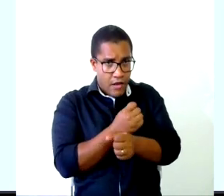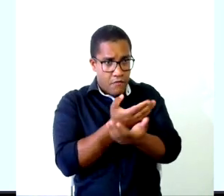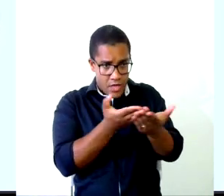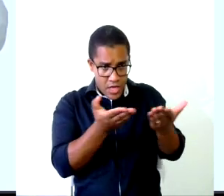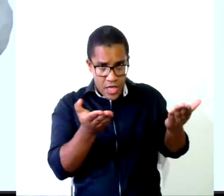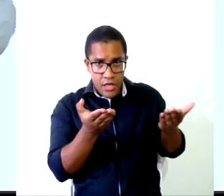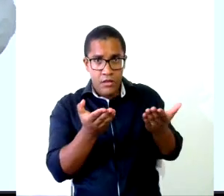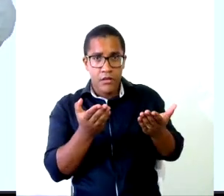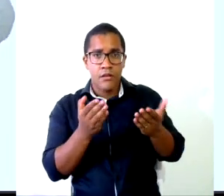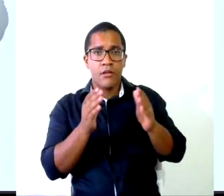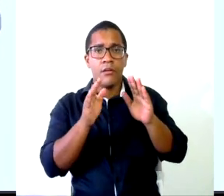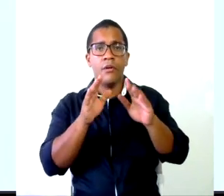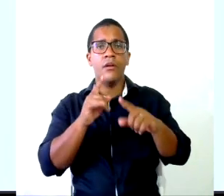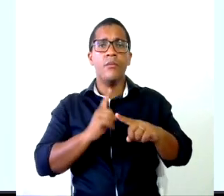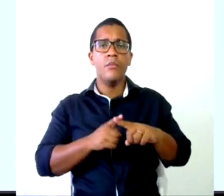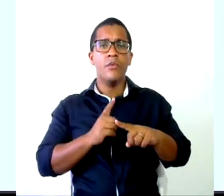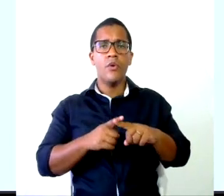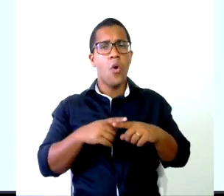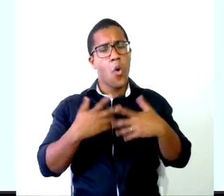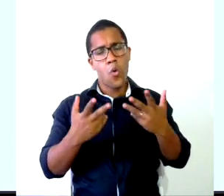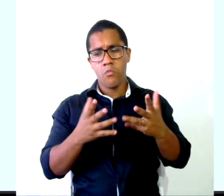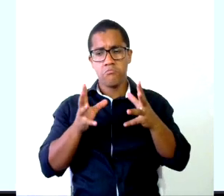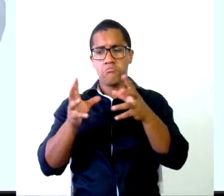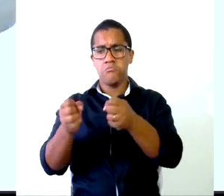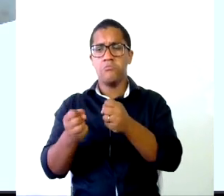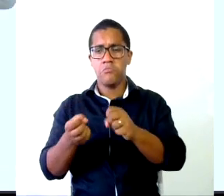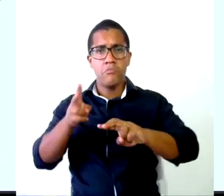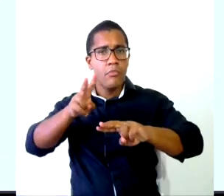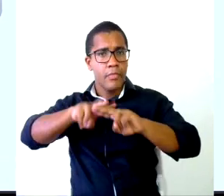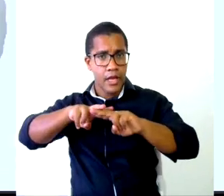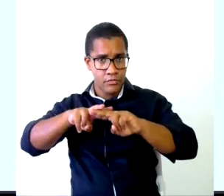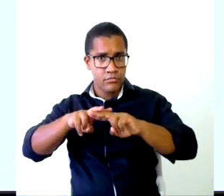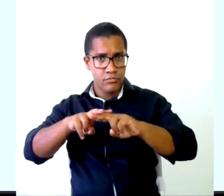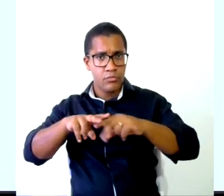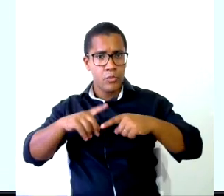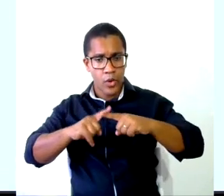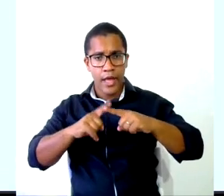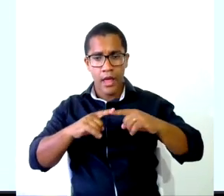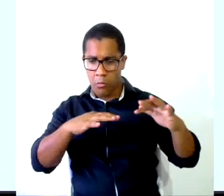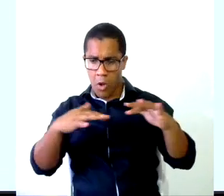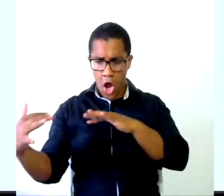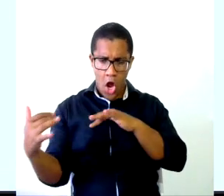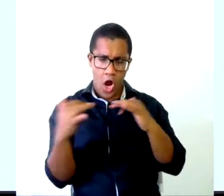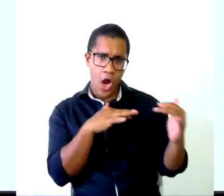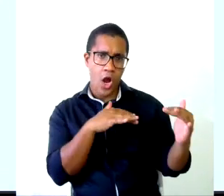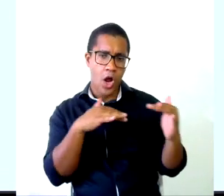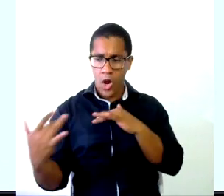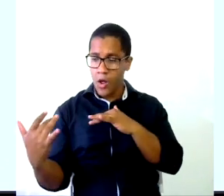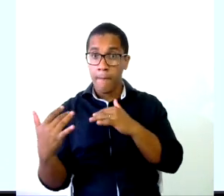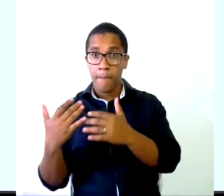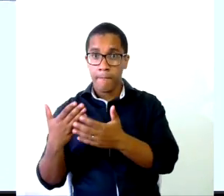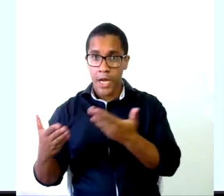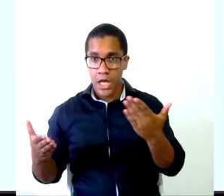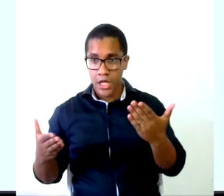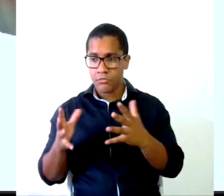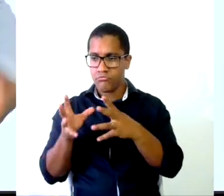escravo por aprisionamento de guerra ou por